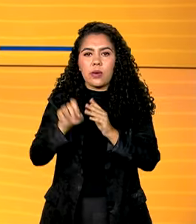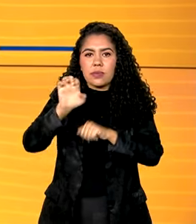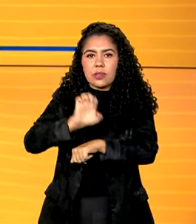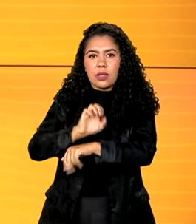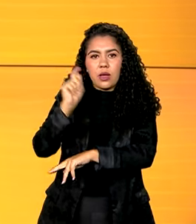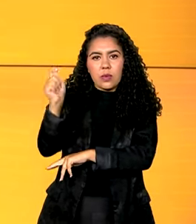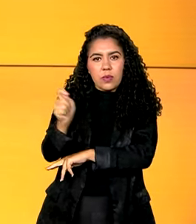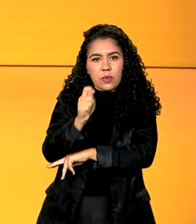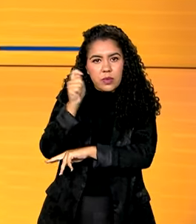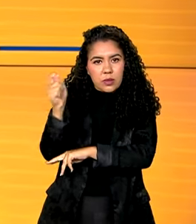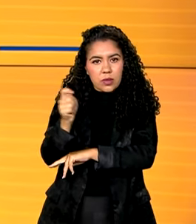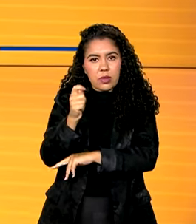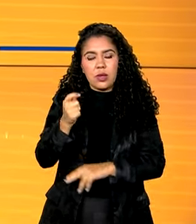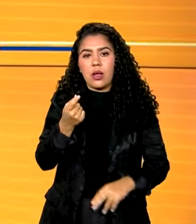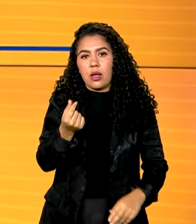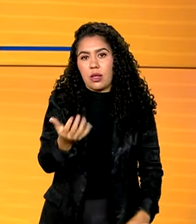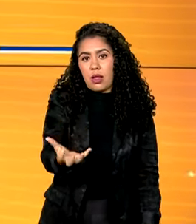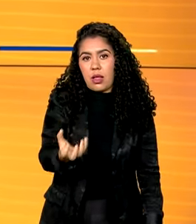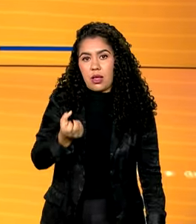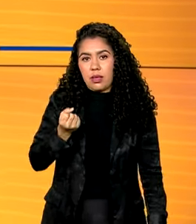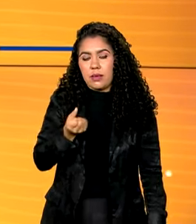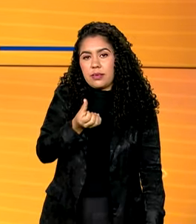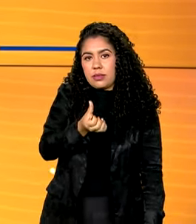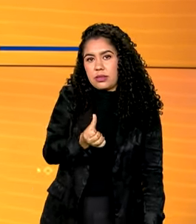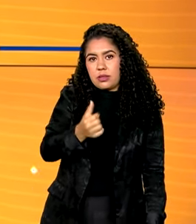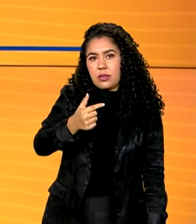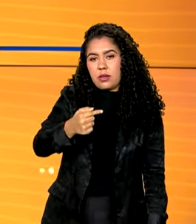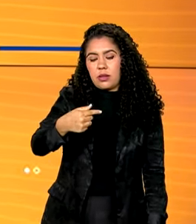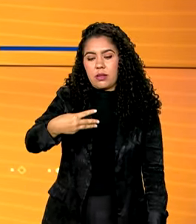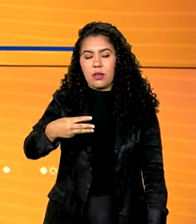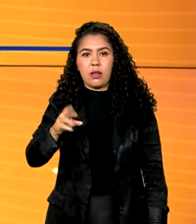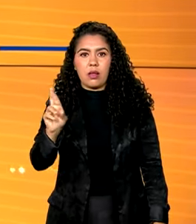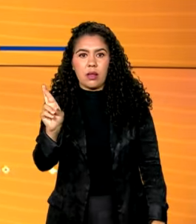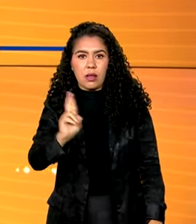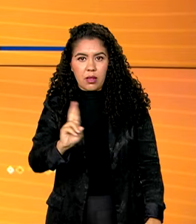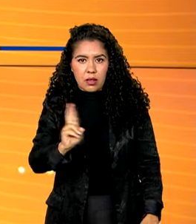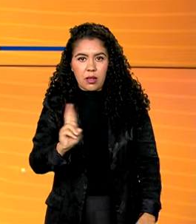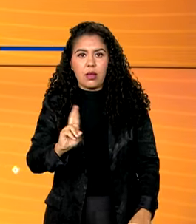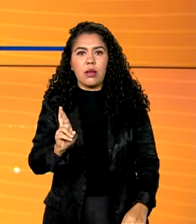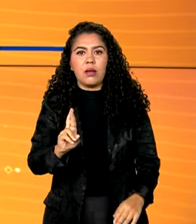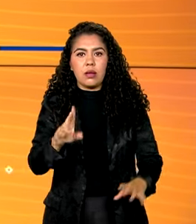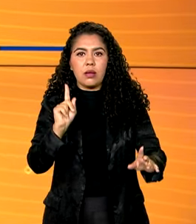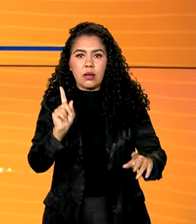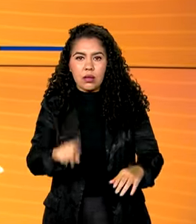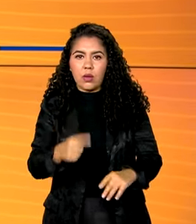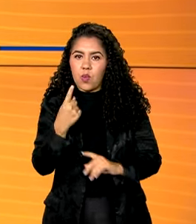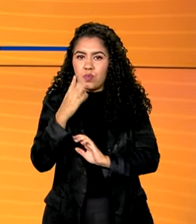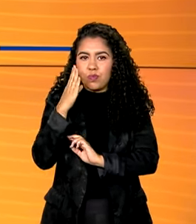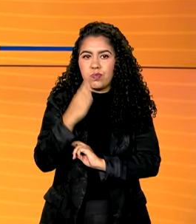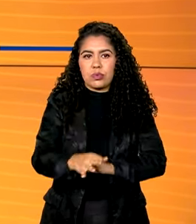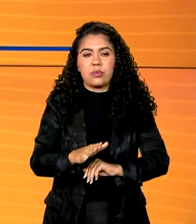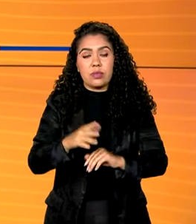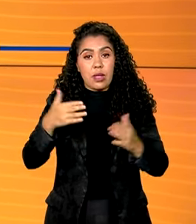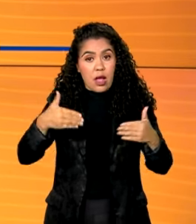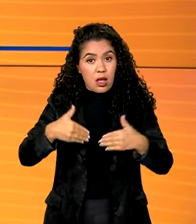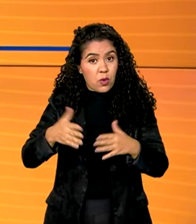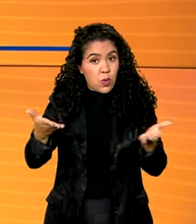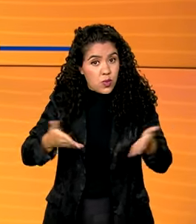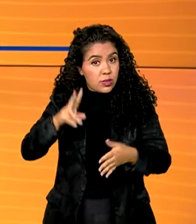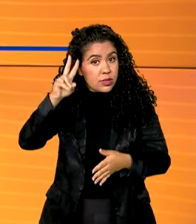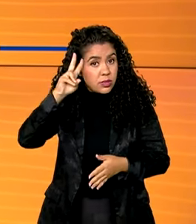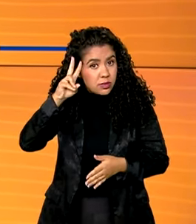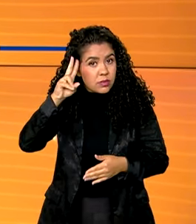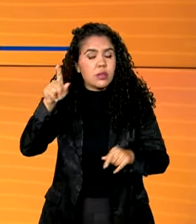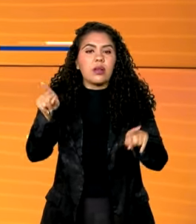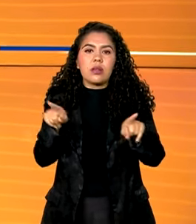o benefício no valor médio de R$ 673 de forma unificada já nesta segunda-feira. O mesmo